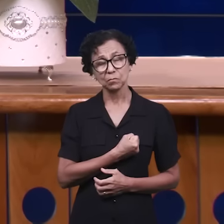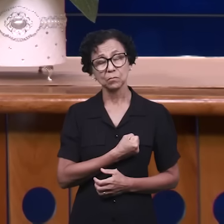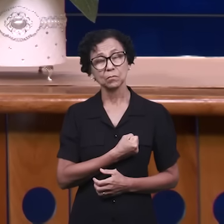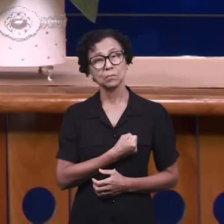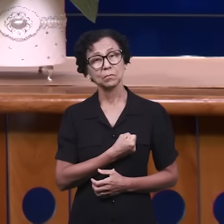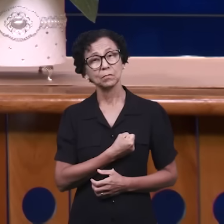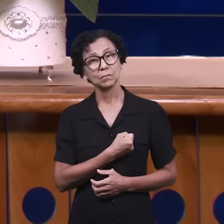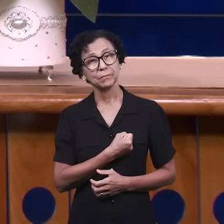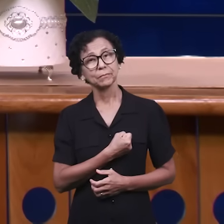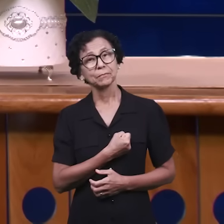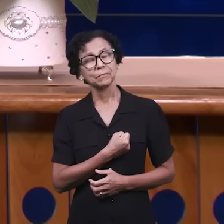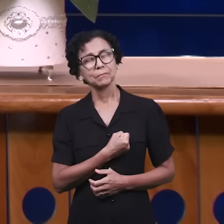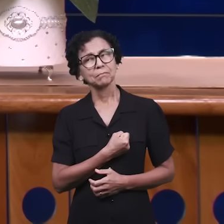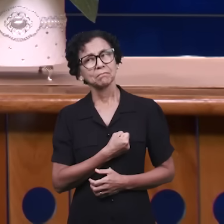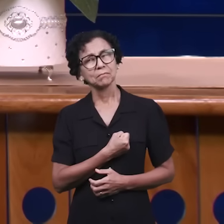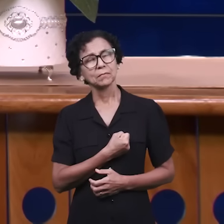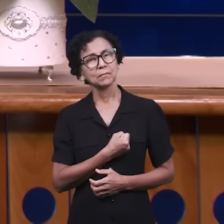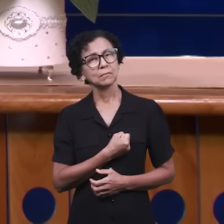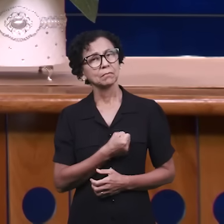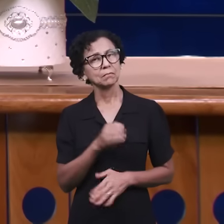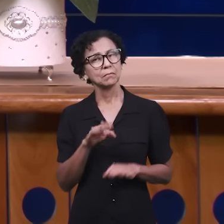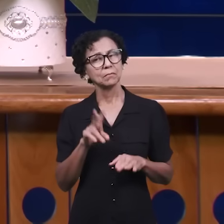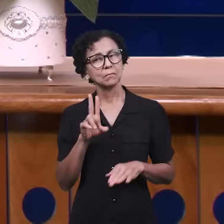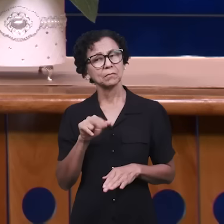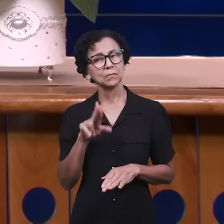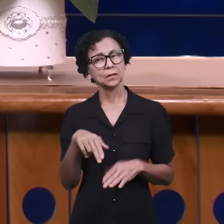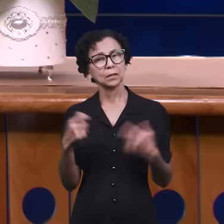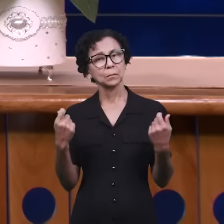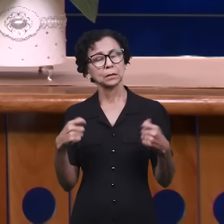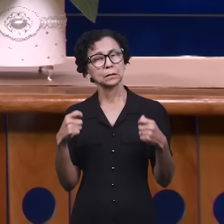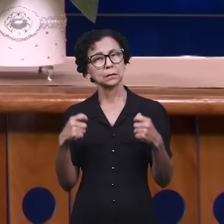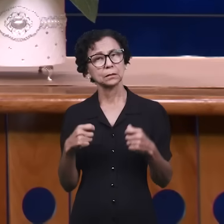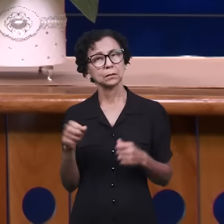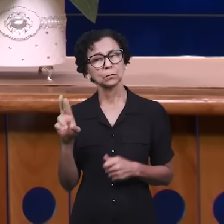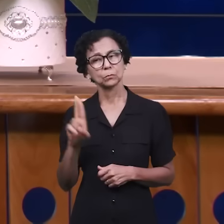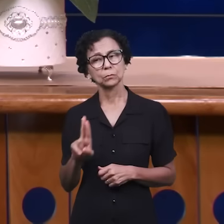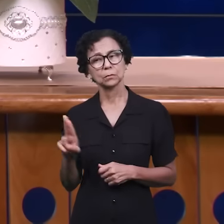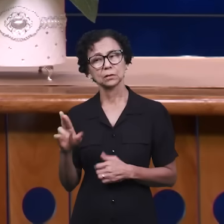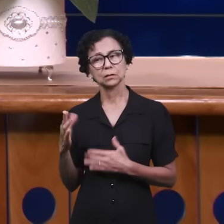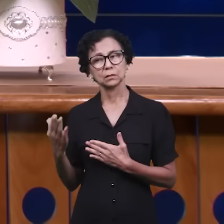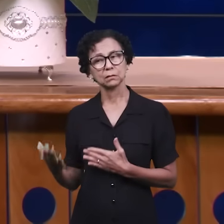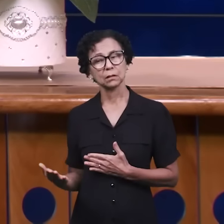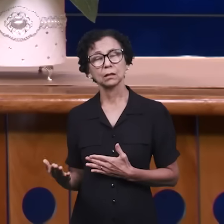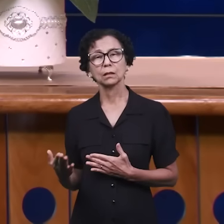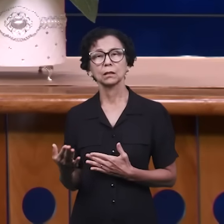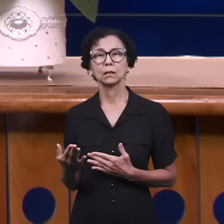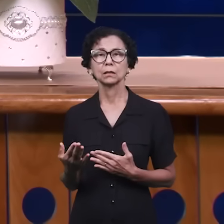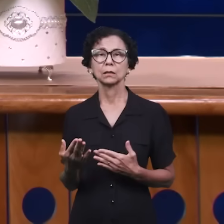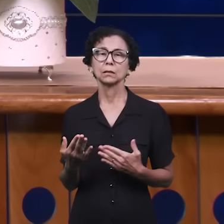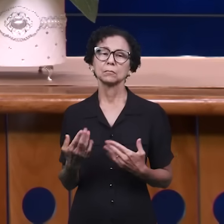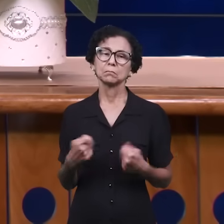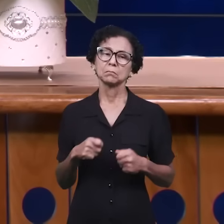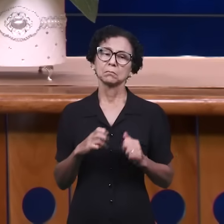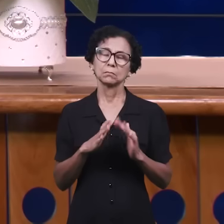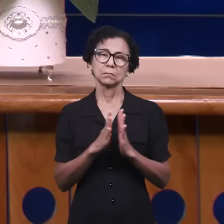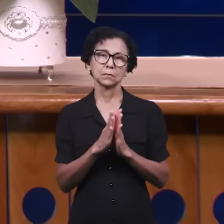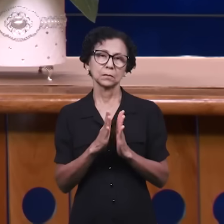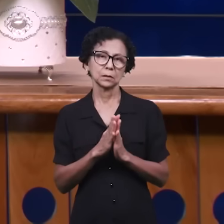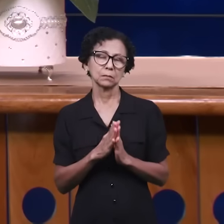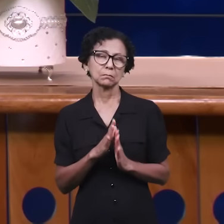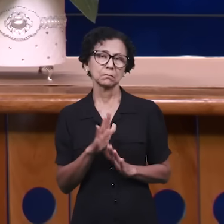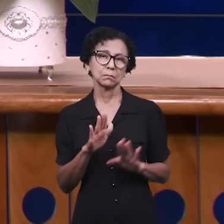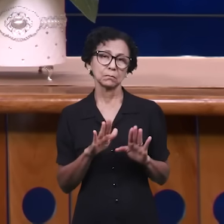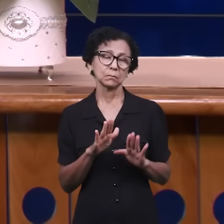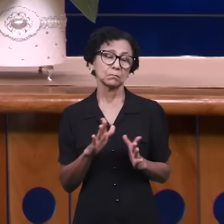aqui e eventualmente nunca precisou de ligar, nunca passou por um momento em que precisasse de uma oração. Pode ser que você